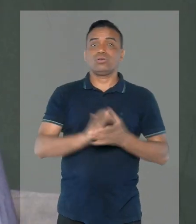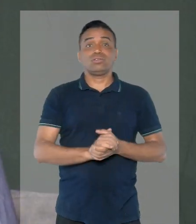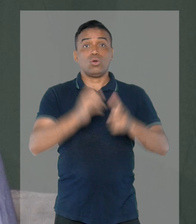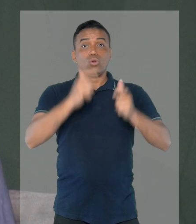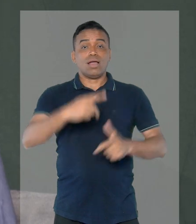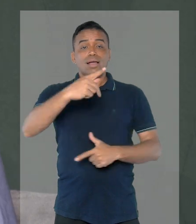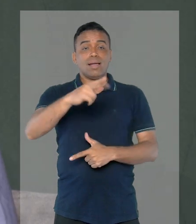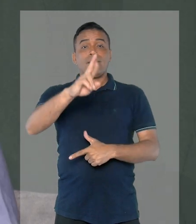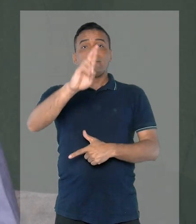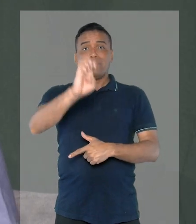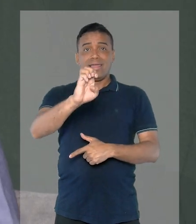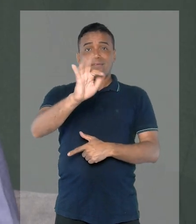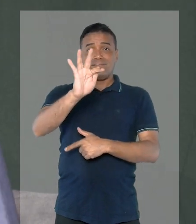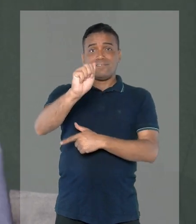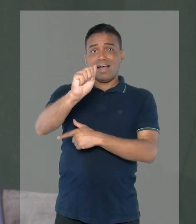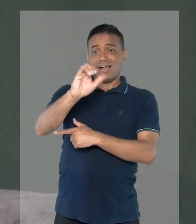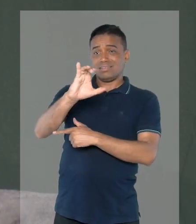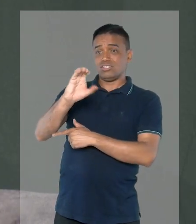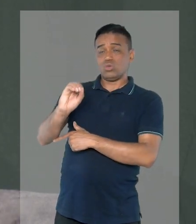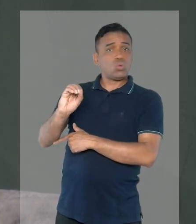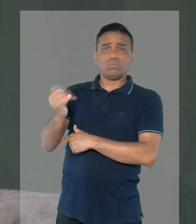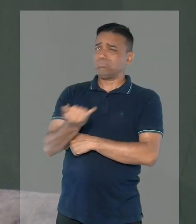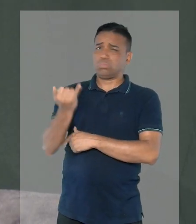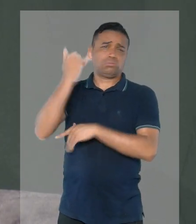lugar do prefácio era fundamental. Então,